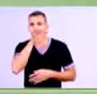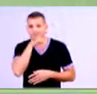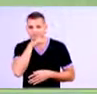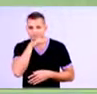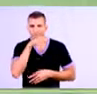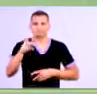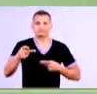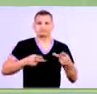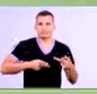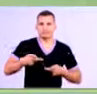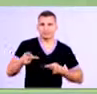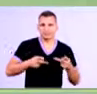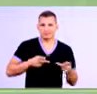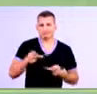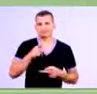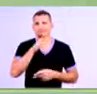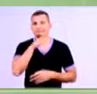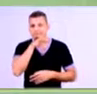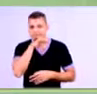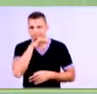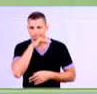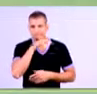projetos que são mal definidos.